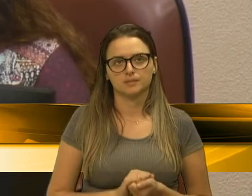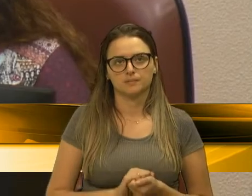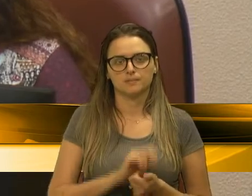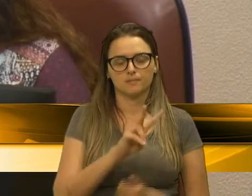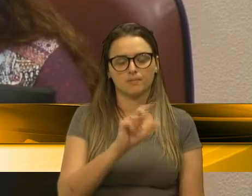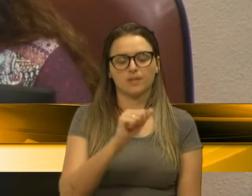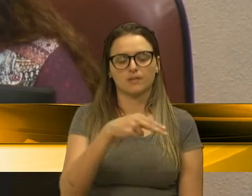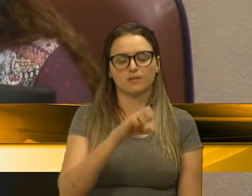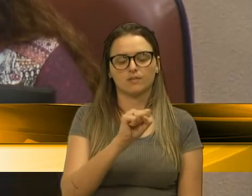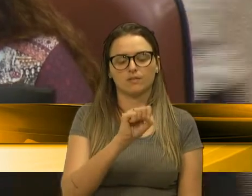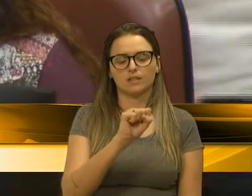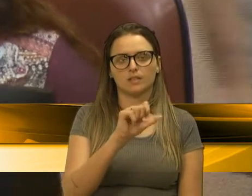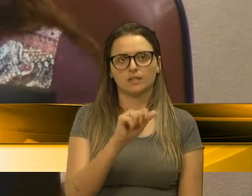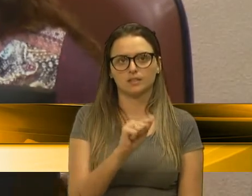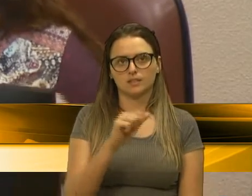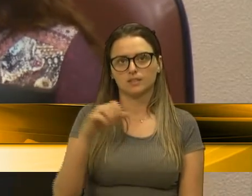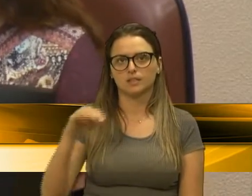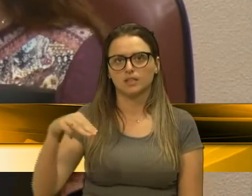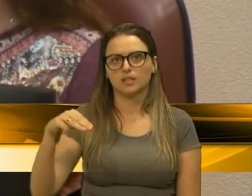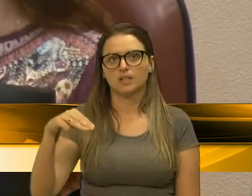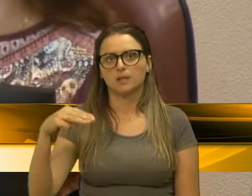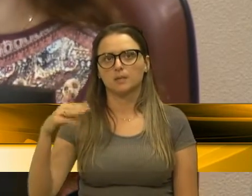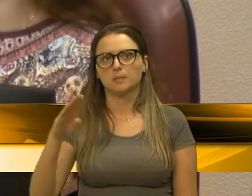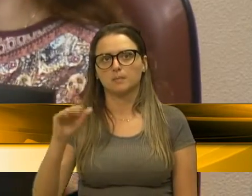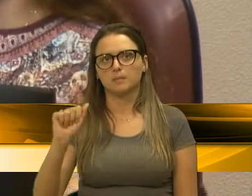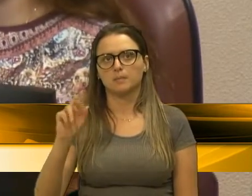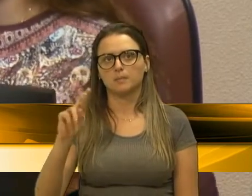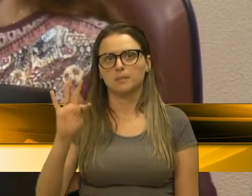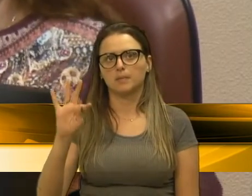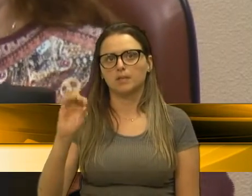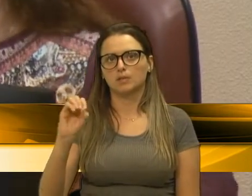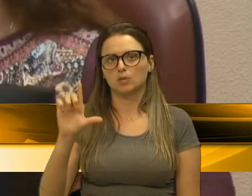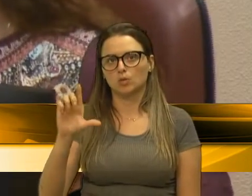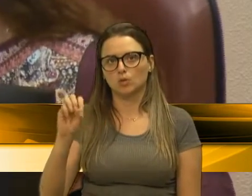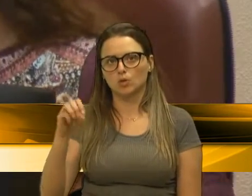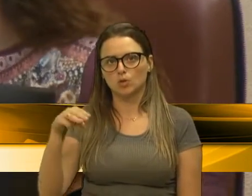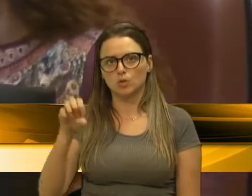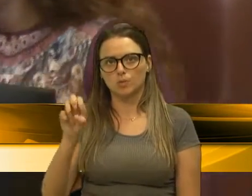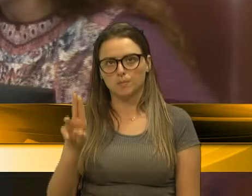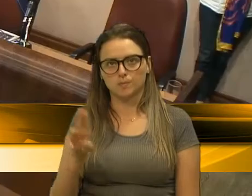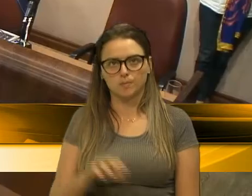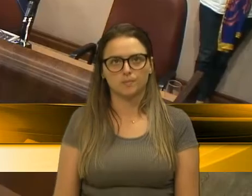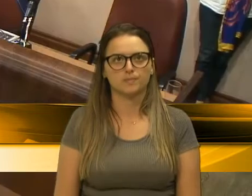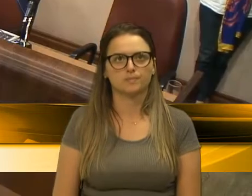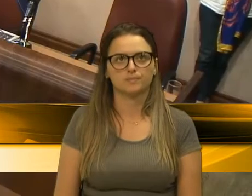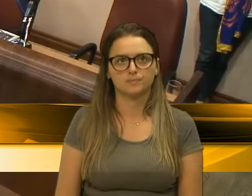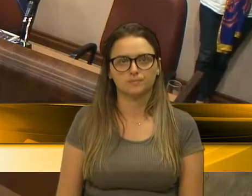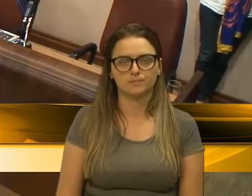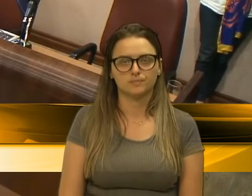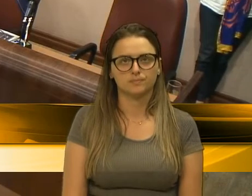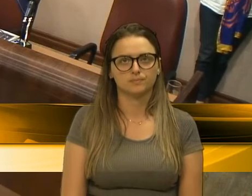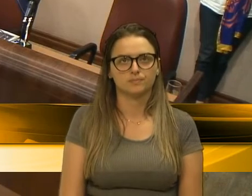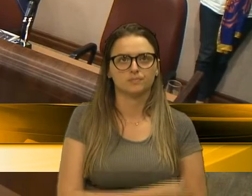Vanessa Marques Borbe, Bartolomé Borba. Agora vou passar para ti. Quer vir para cá?